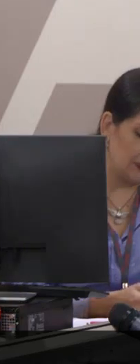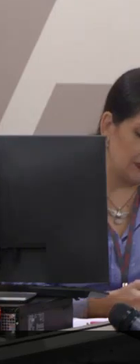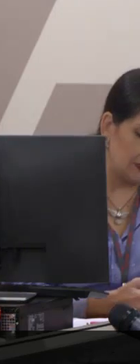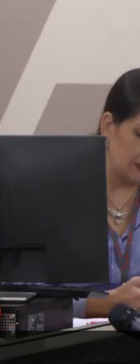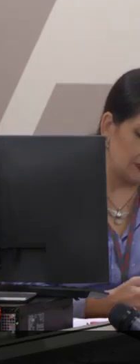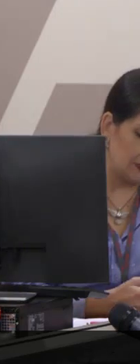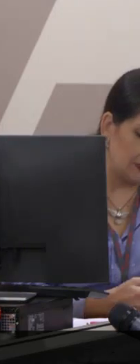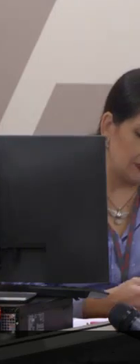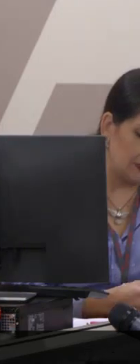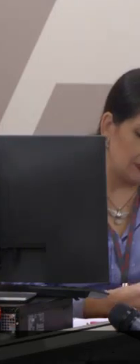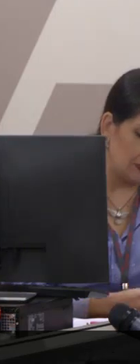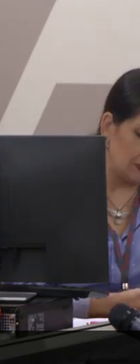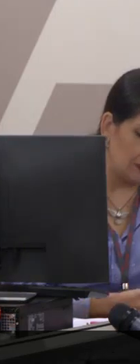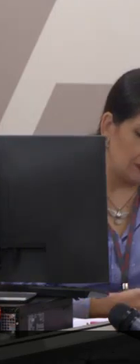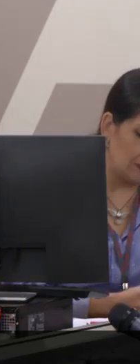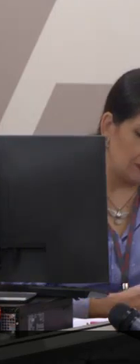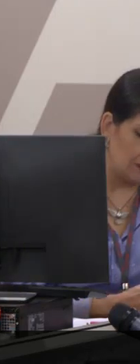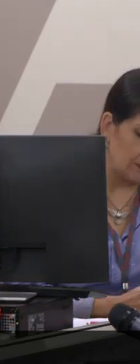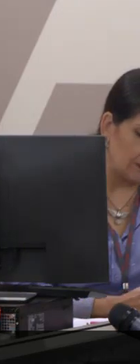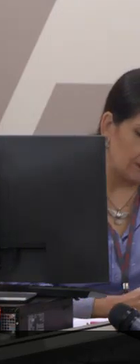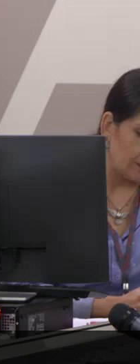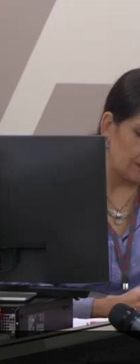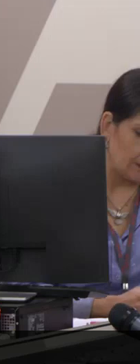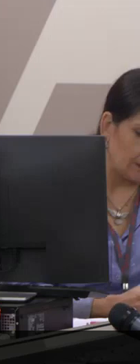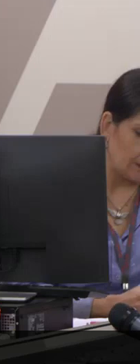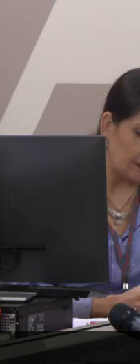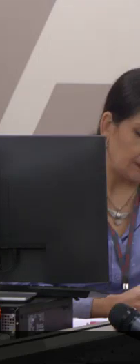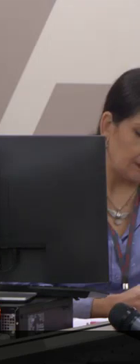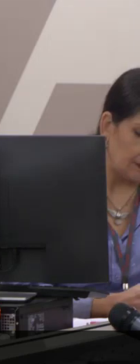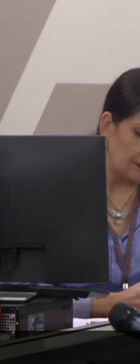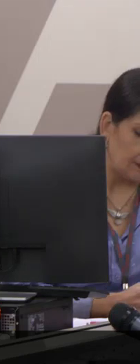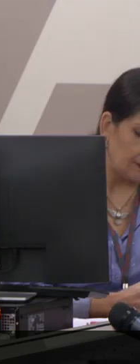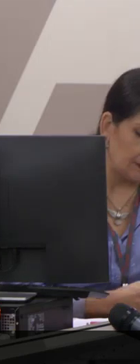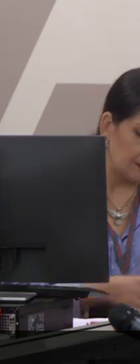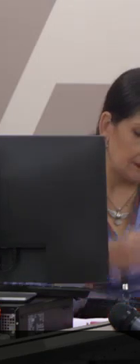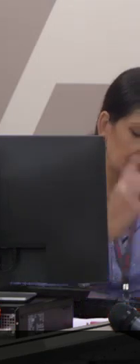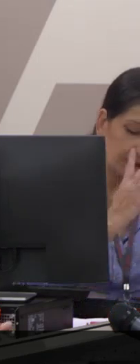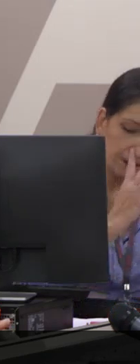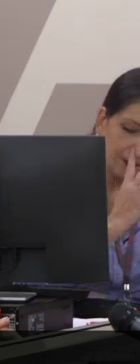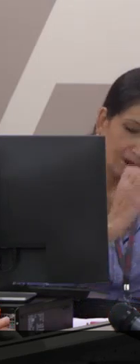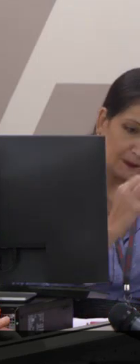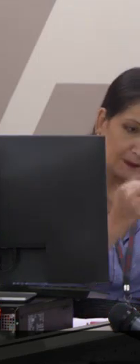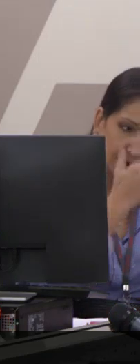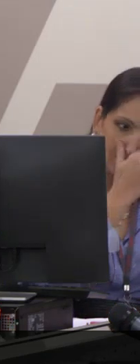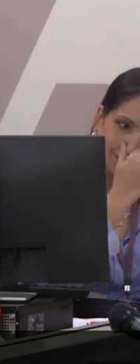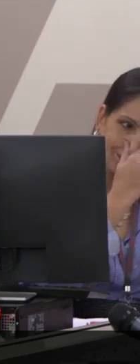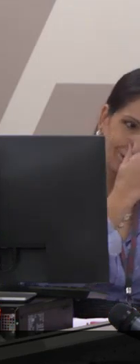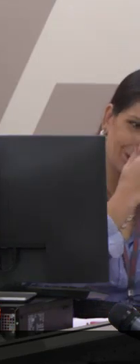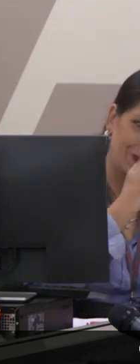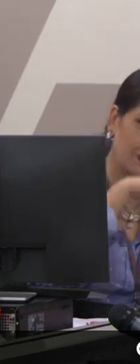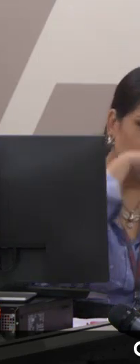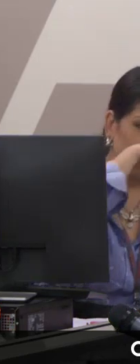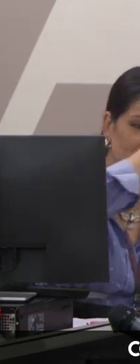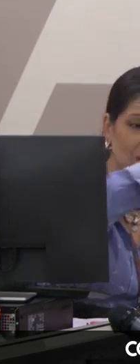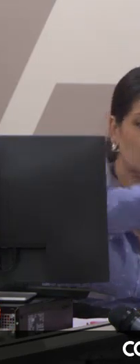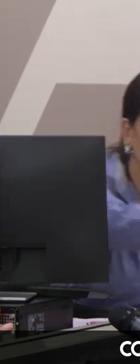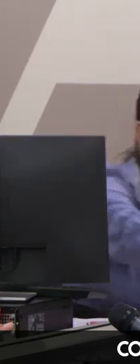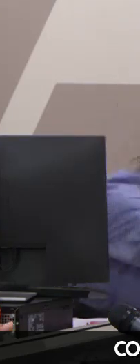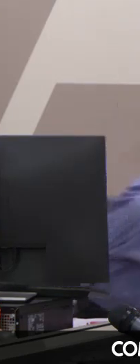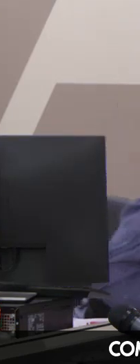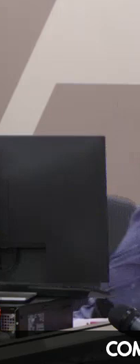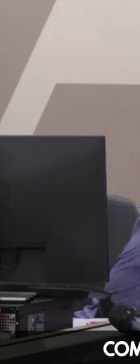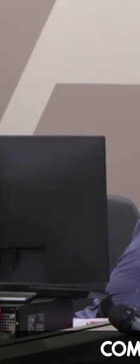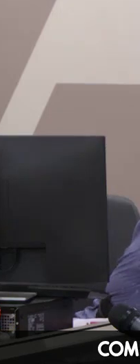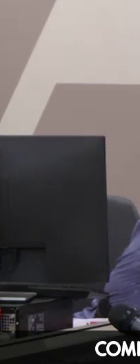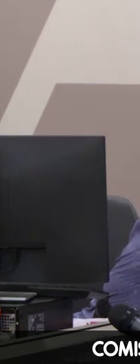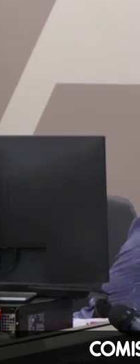e o meu tratamento Total ele ficou em 18 mil reais tá e eu paguei com cartão